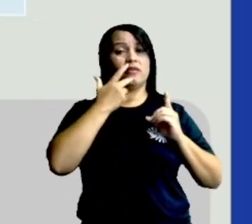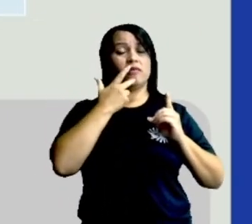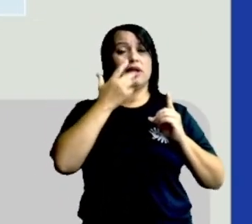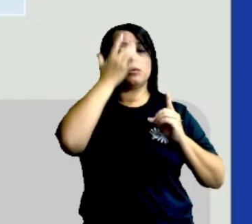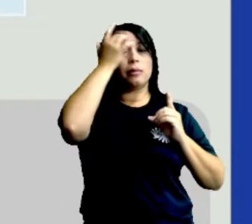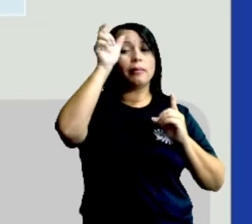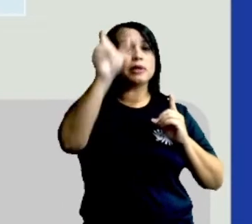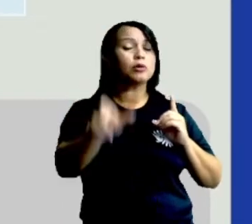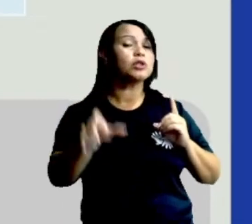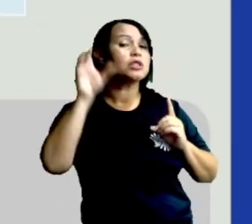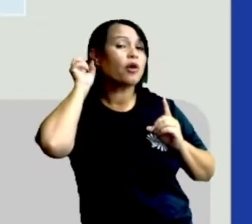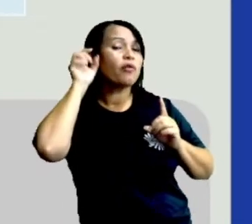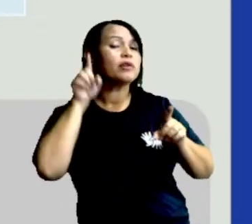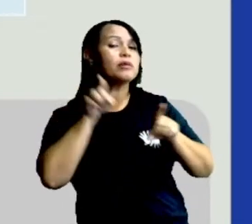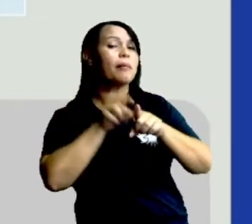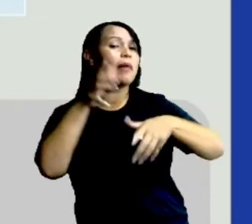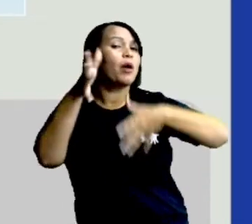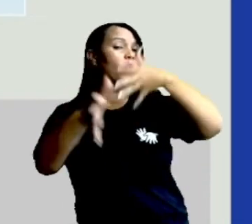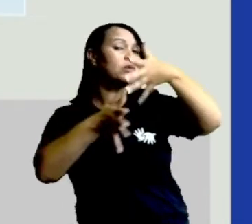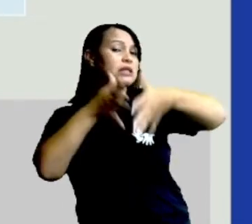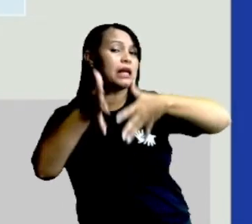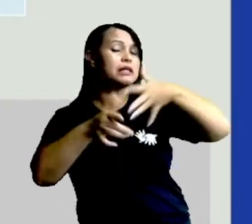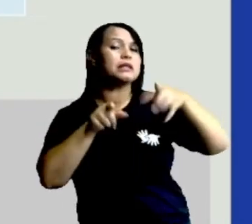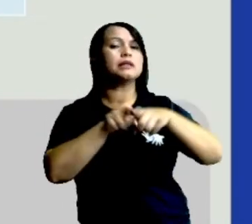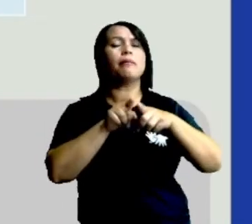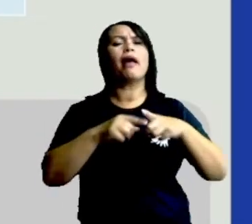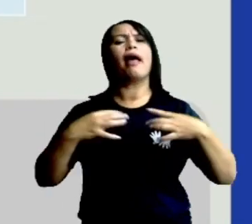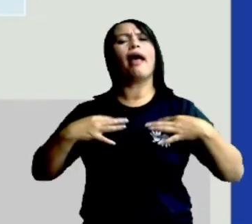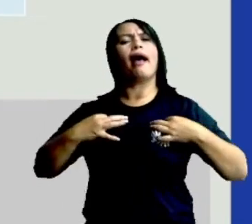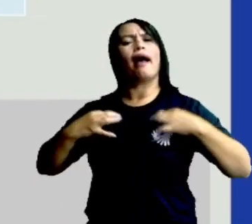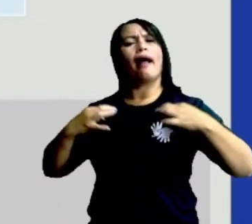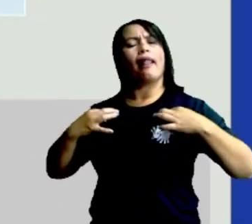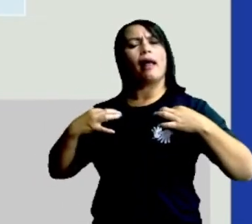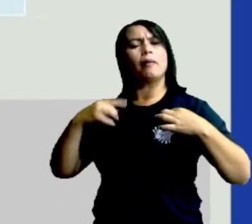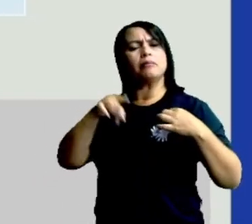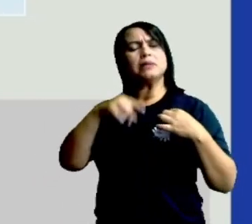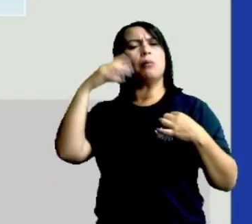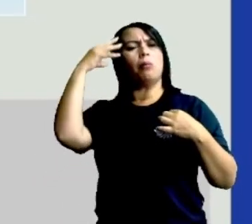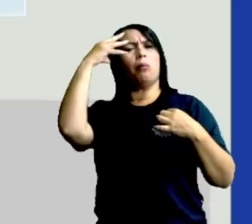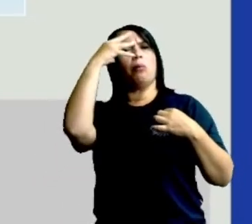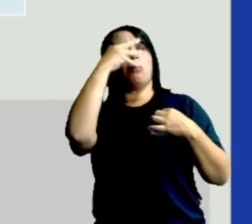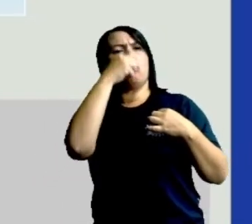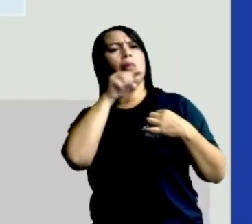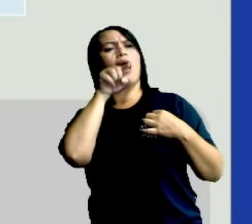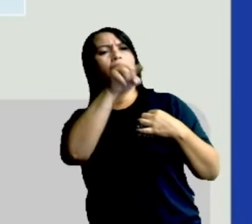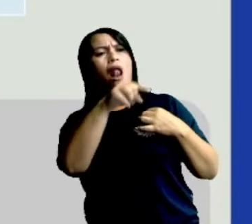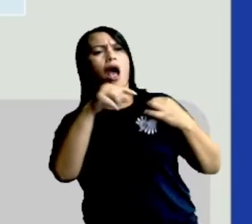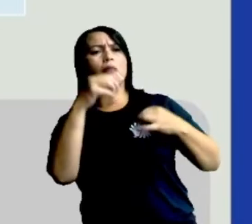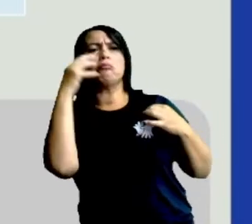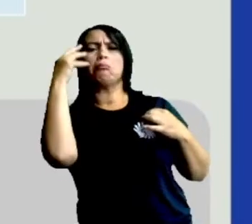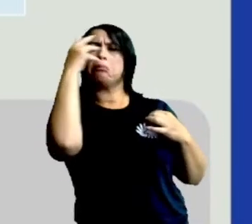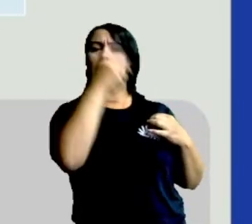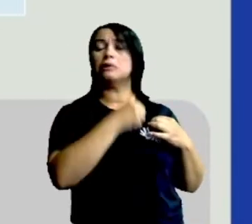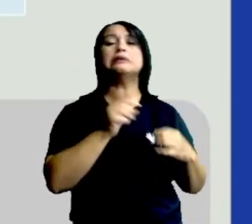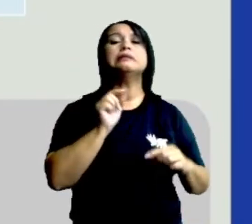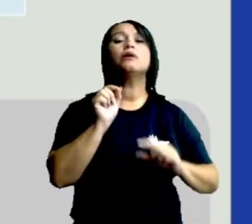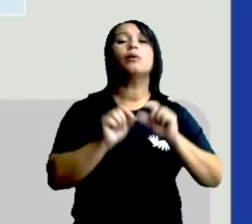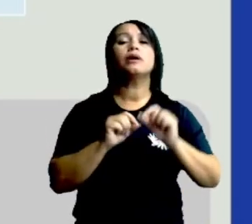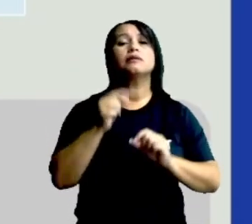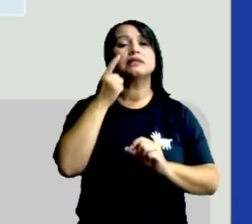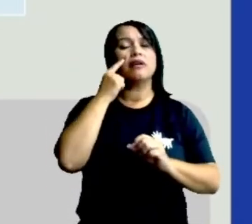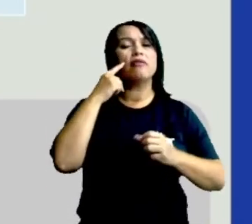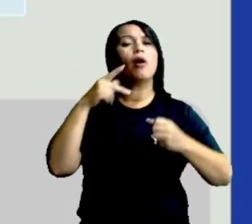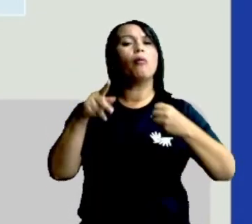de quem ouve. Aquela camisa é muito bonita. Então, sempre que você vê esse